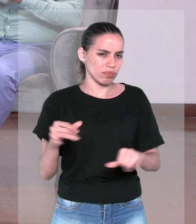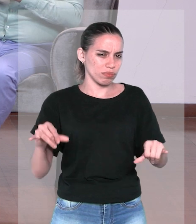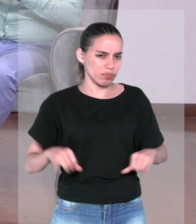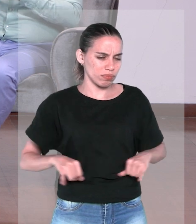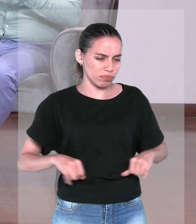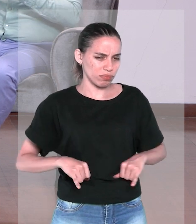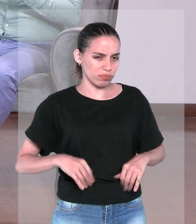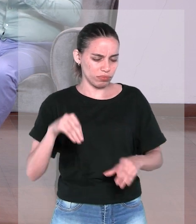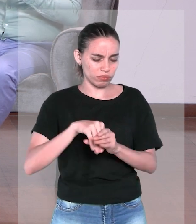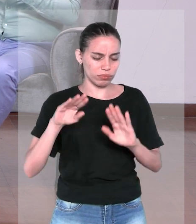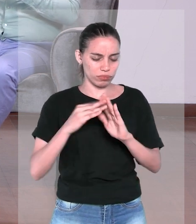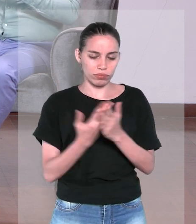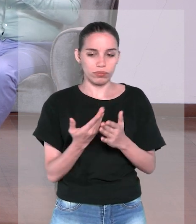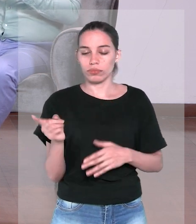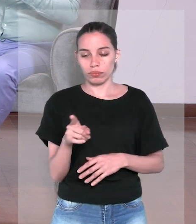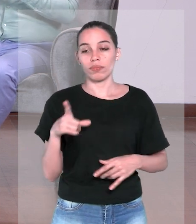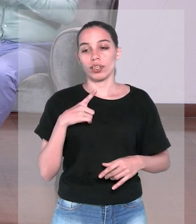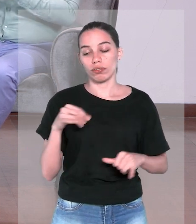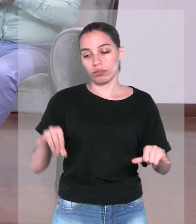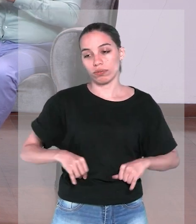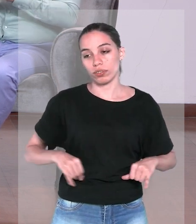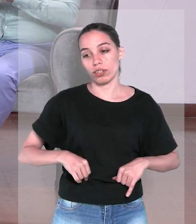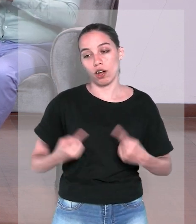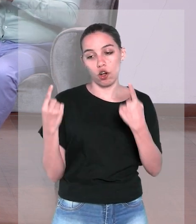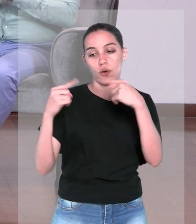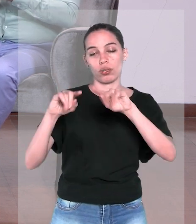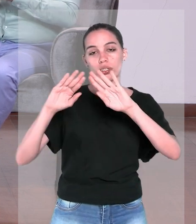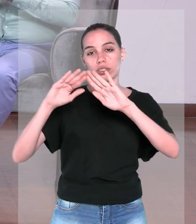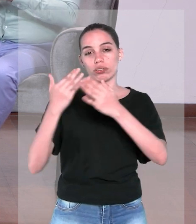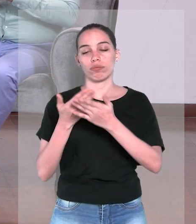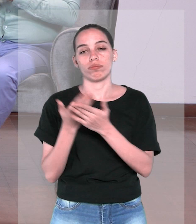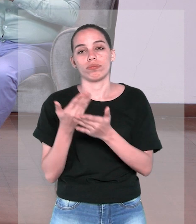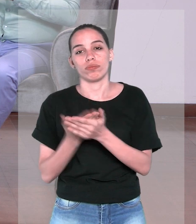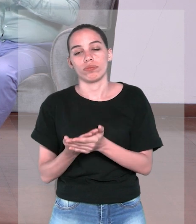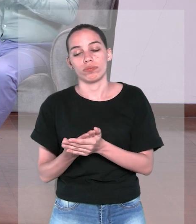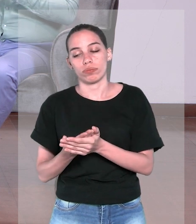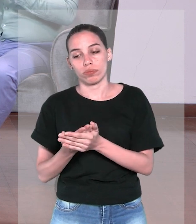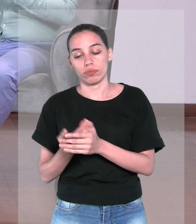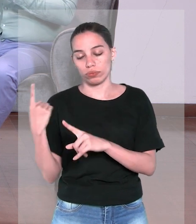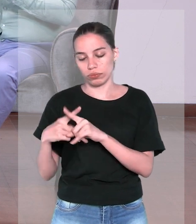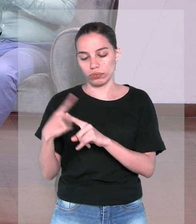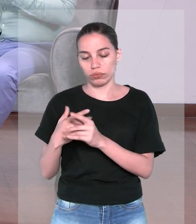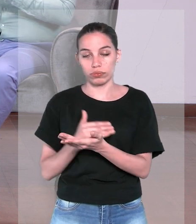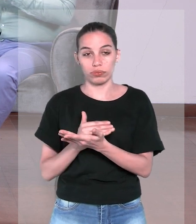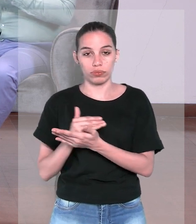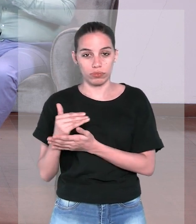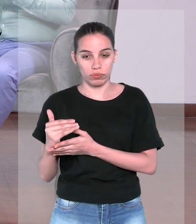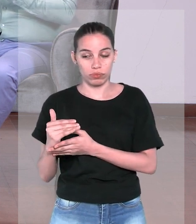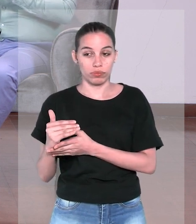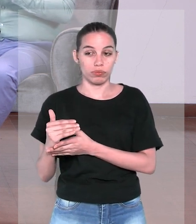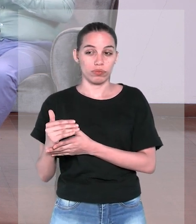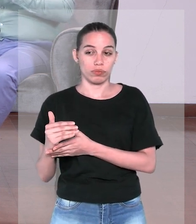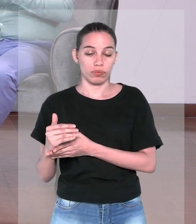mata, e você está lidando com alguém que mata e se entrega. É um outro tipo de atitude.